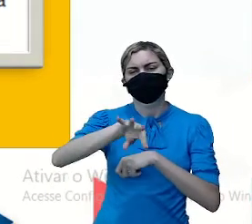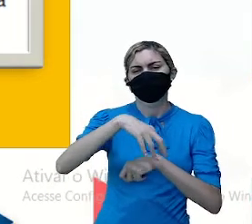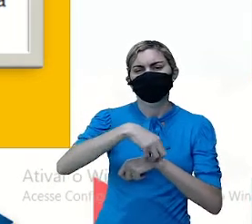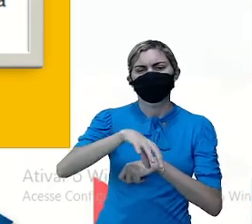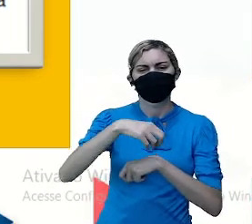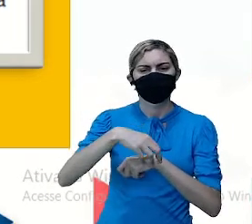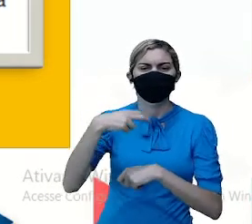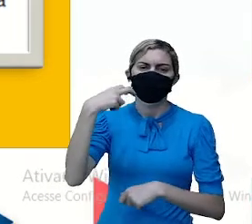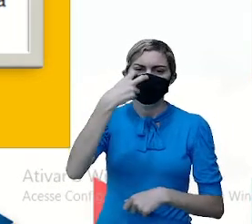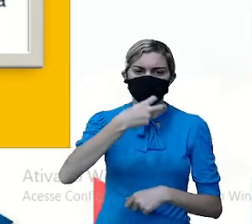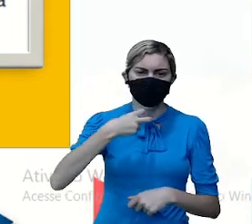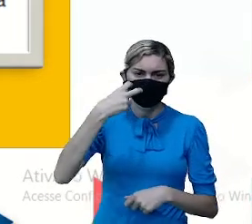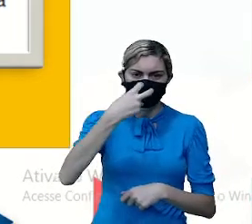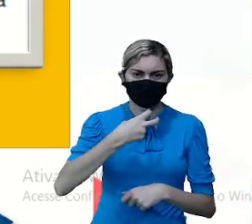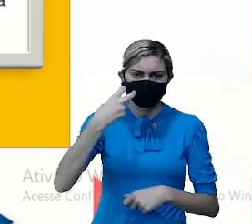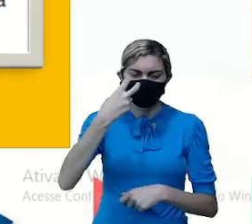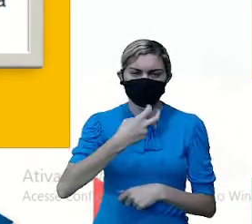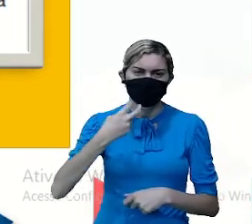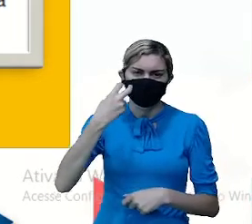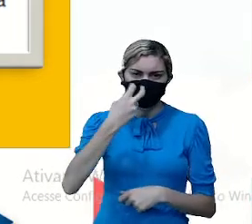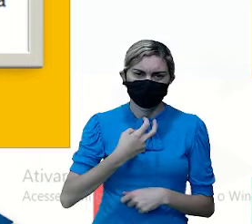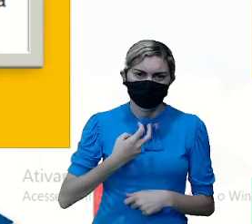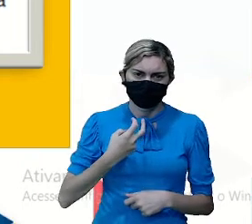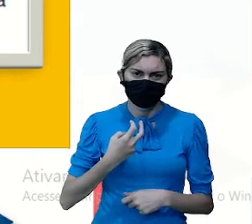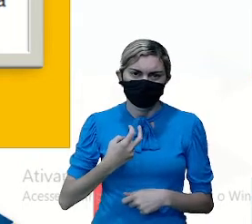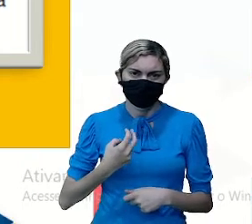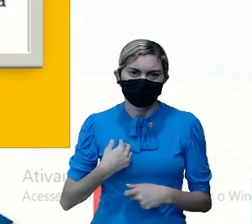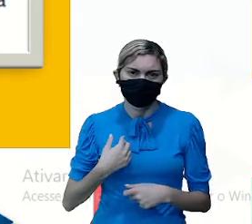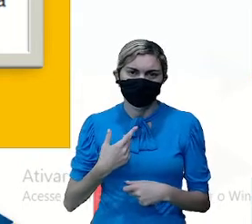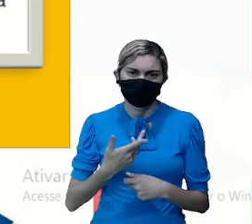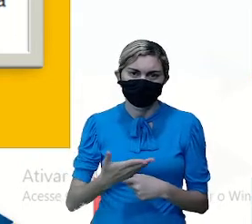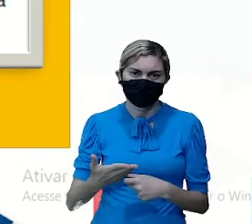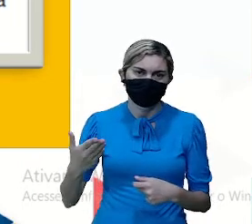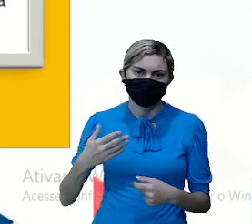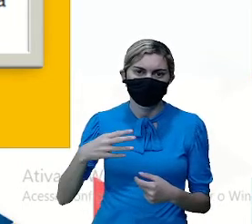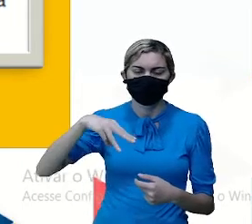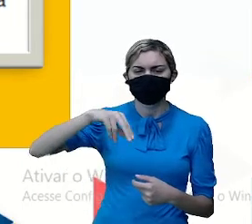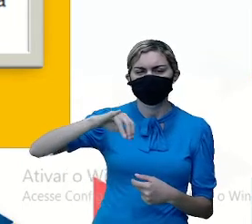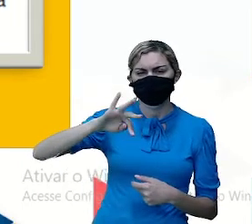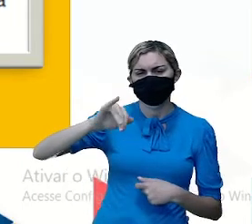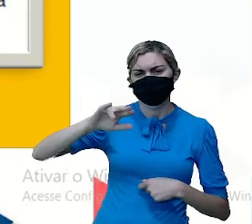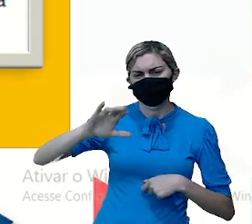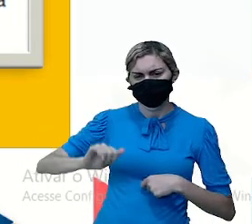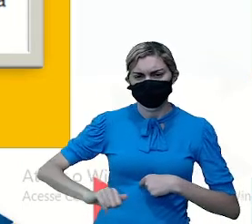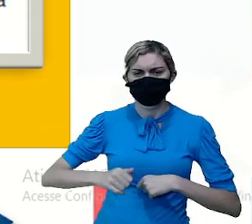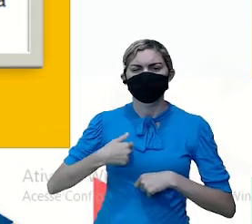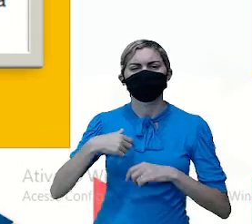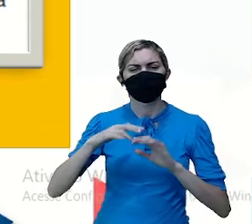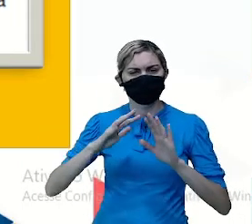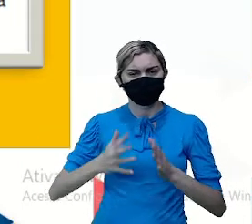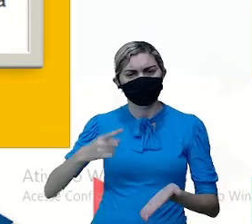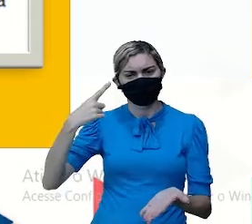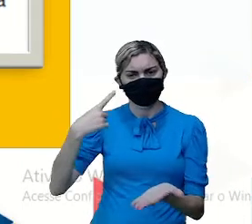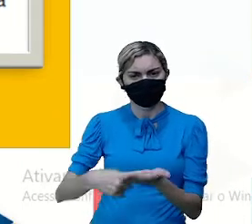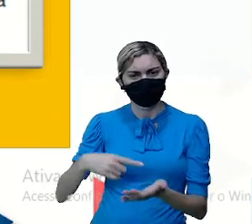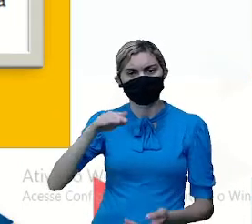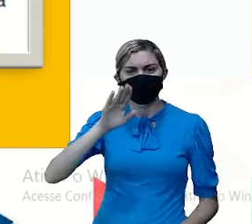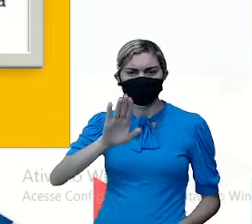via oral, oralmente, a questão mística. Então isso já marca o que?